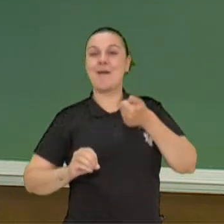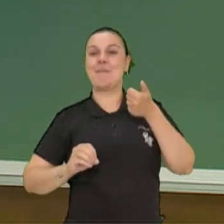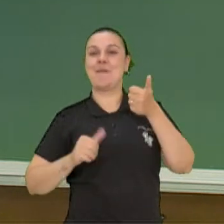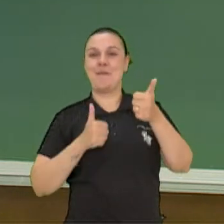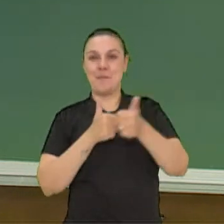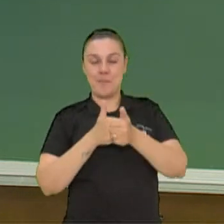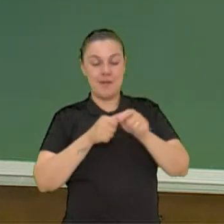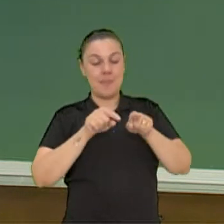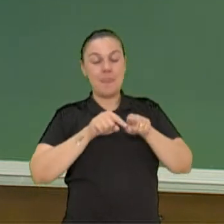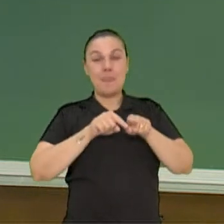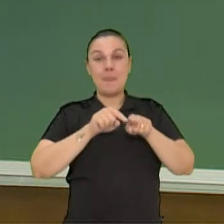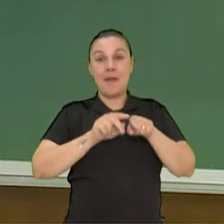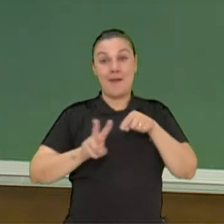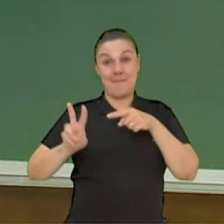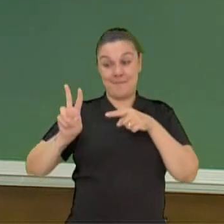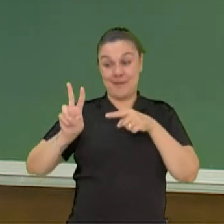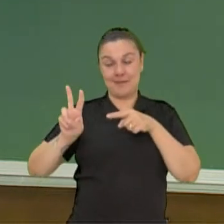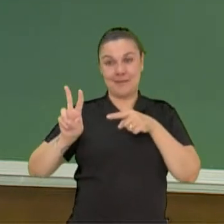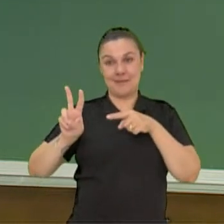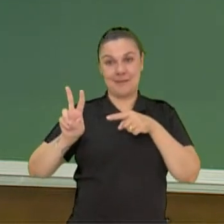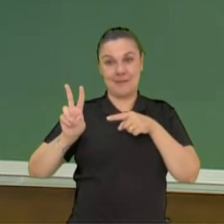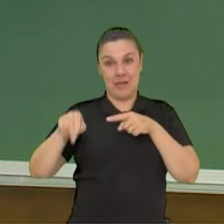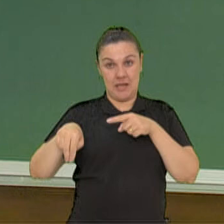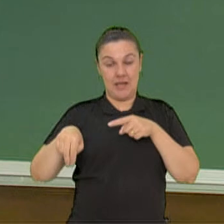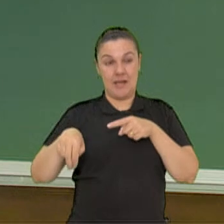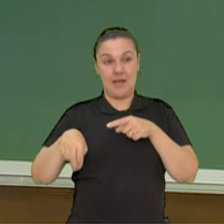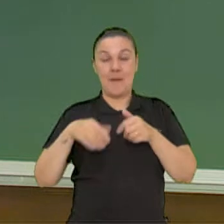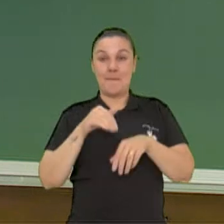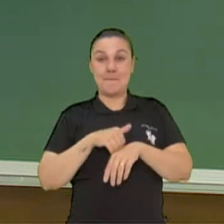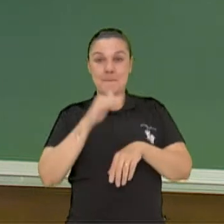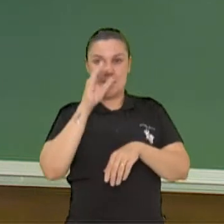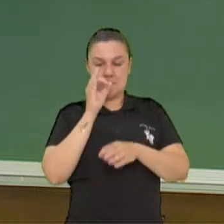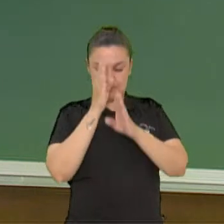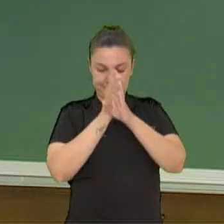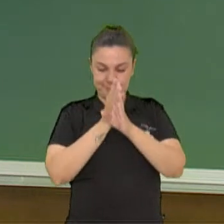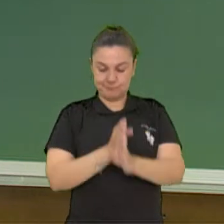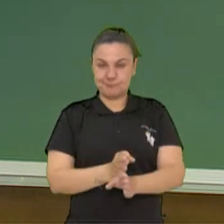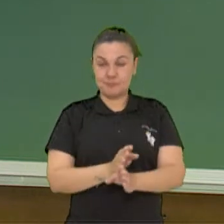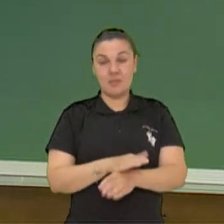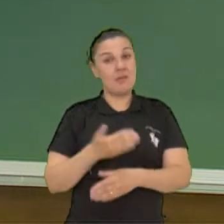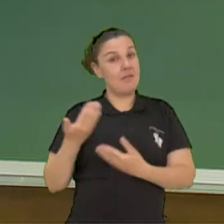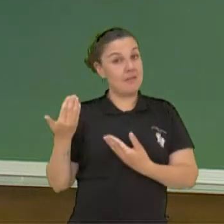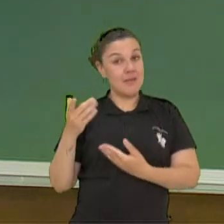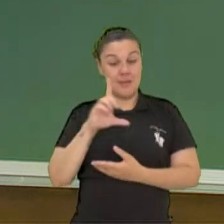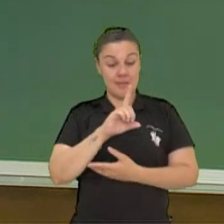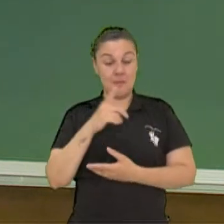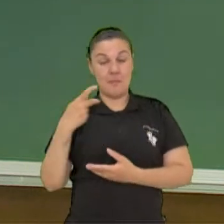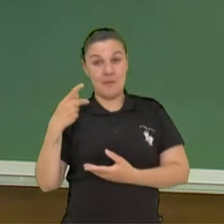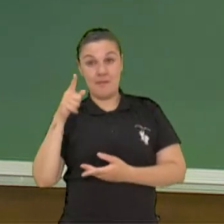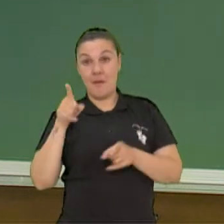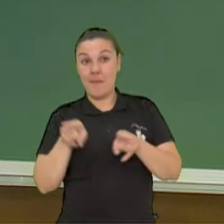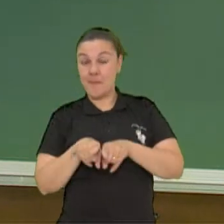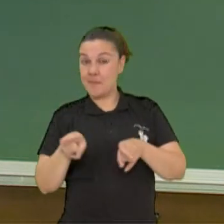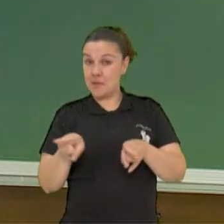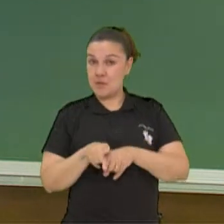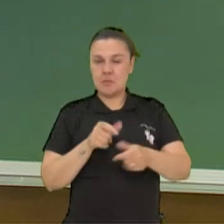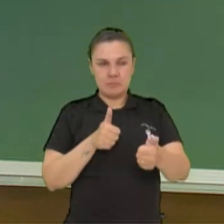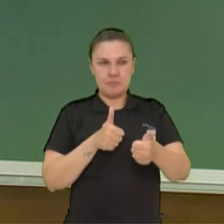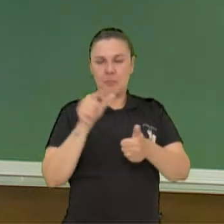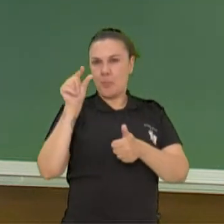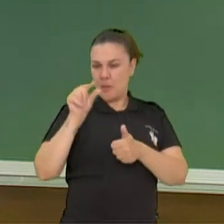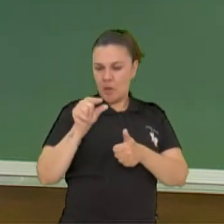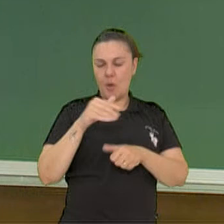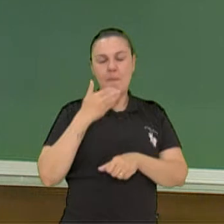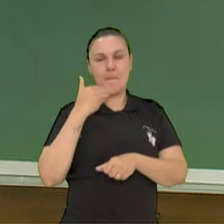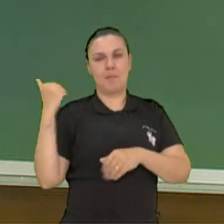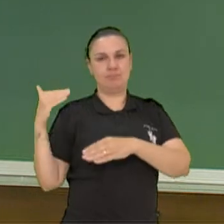o desvio, né? Lembra lá no conceito? Quanto mais se aproximar de